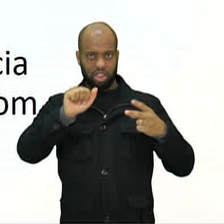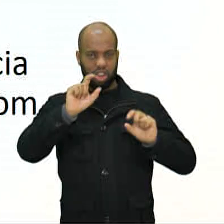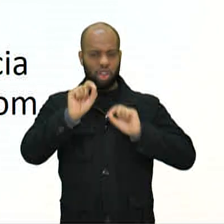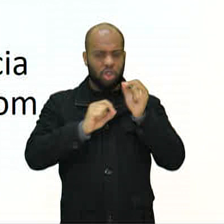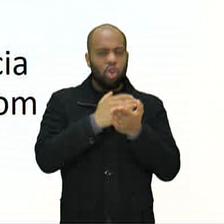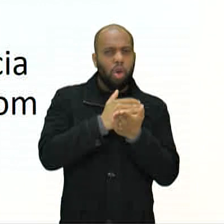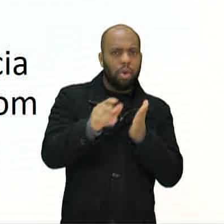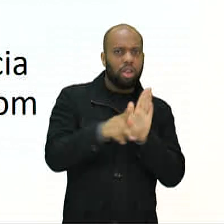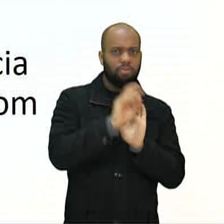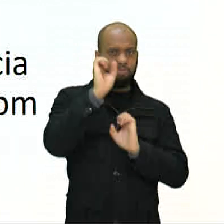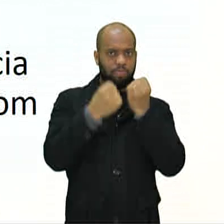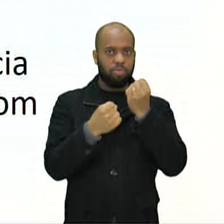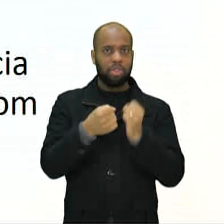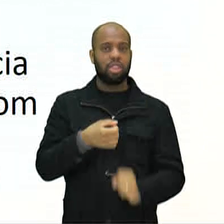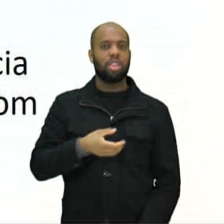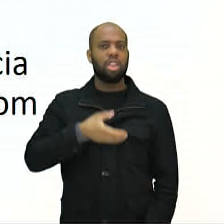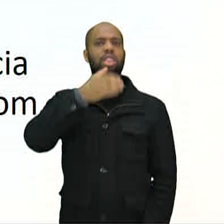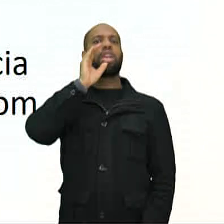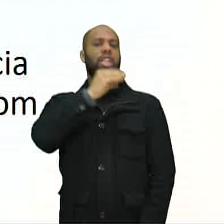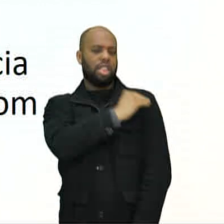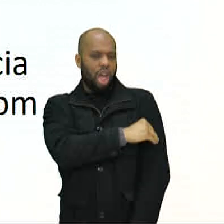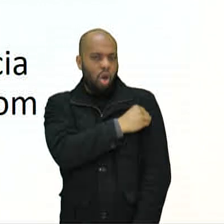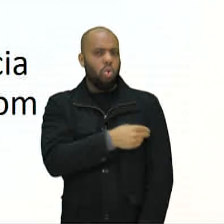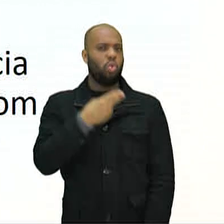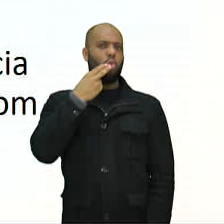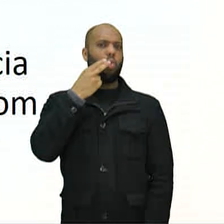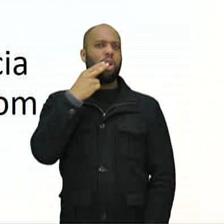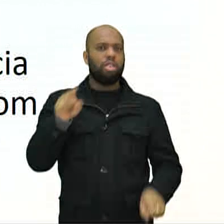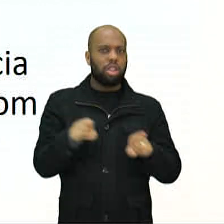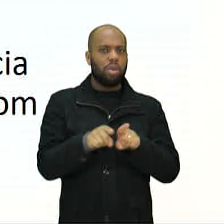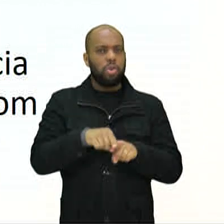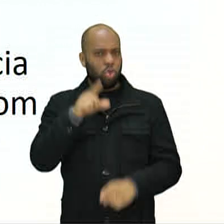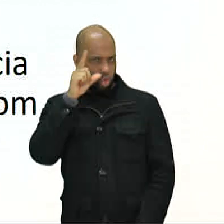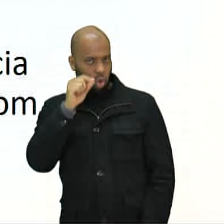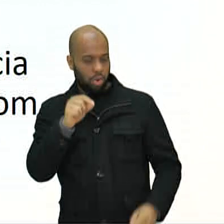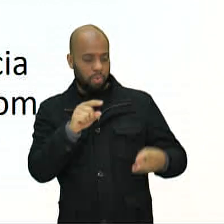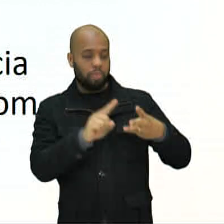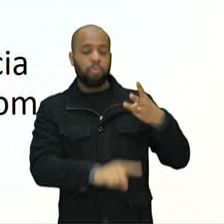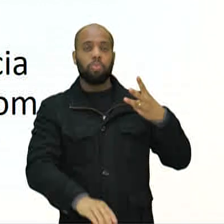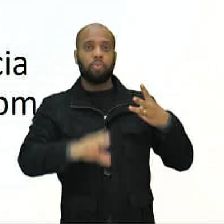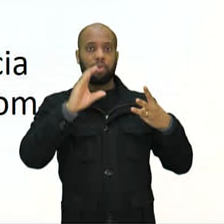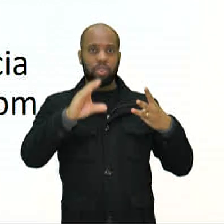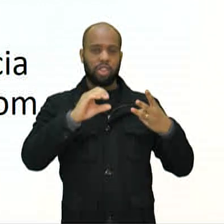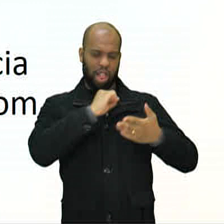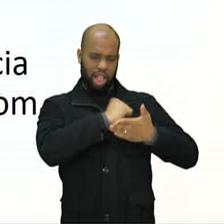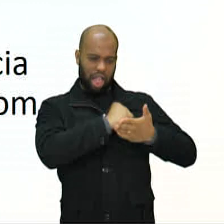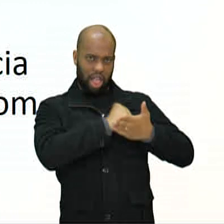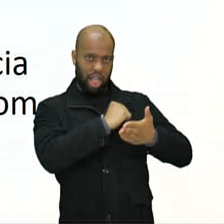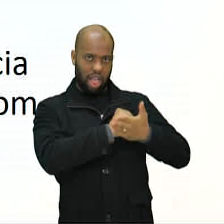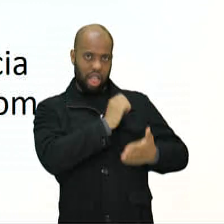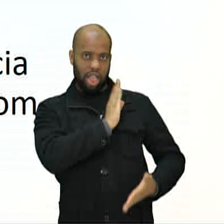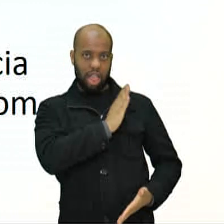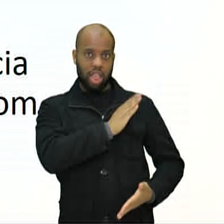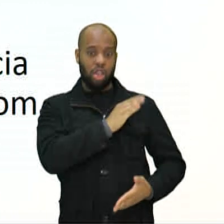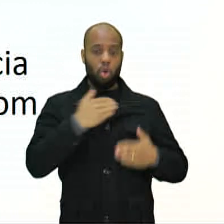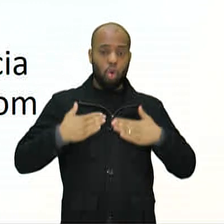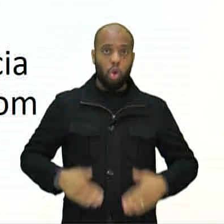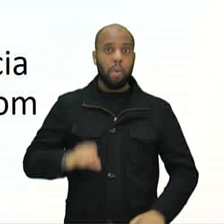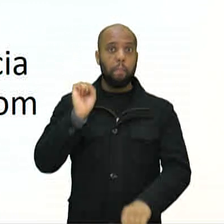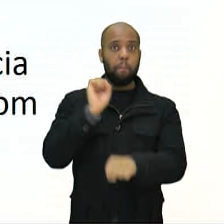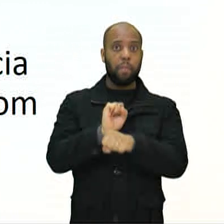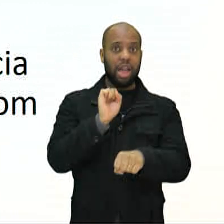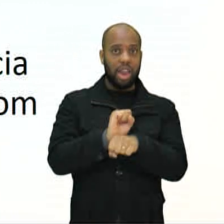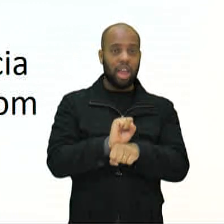uso excessivo de álcool, drogas, tabagismo e sono. Letra C. A frequência cardíaca de repouso é